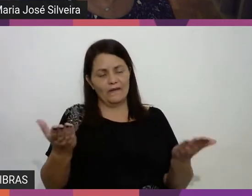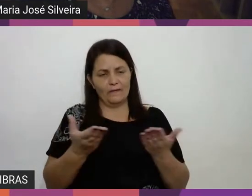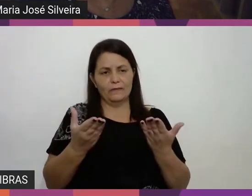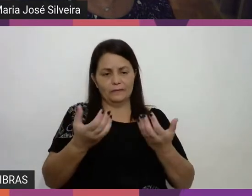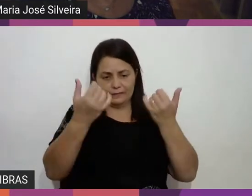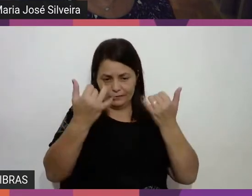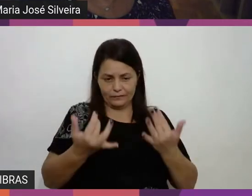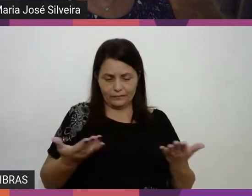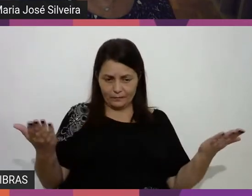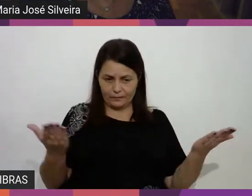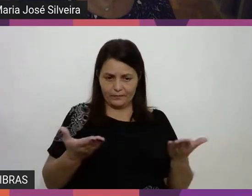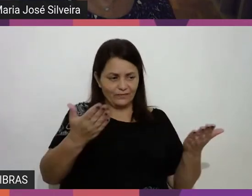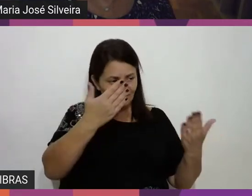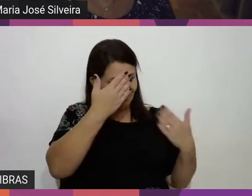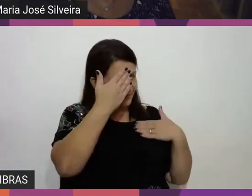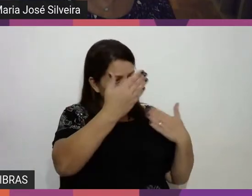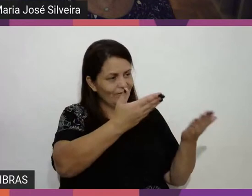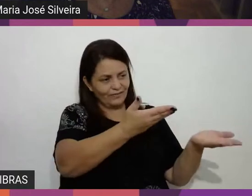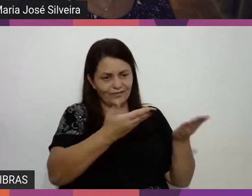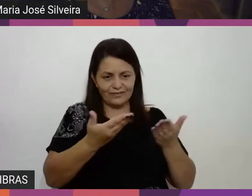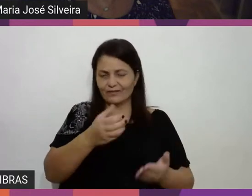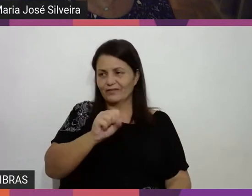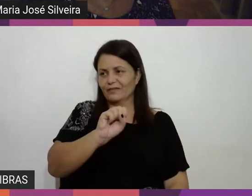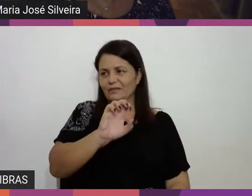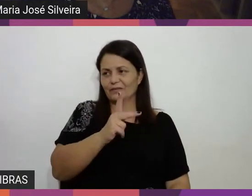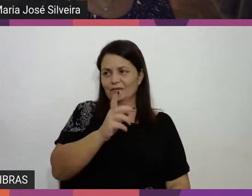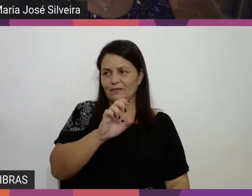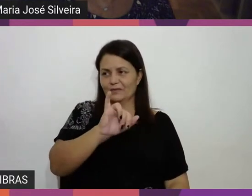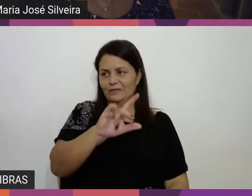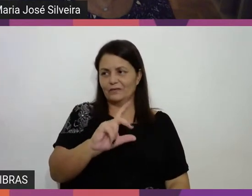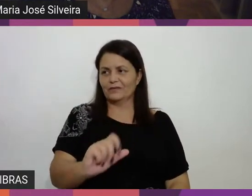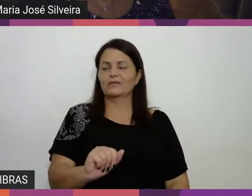hoje obrigado pela sua presença Sheila